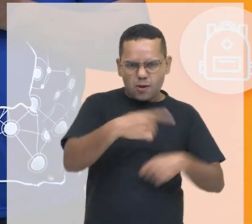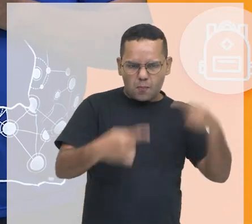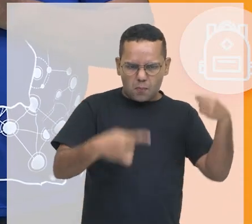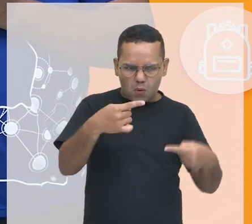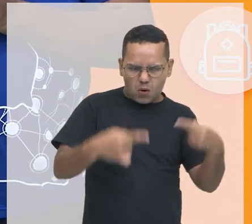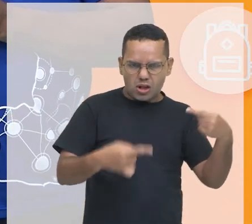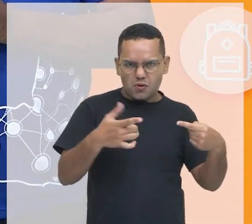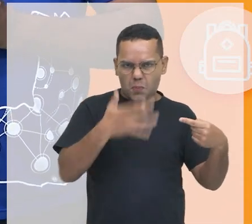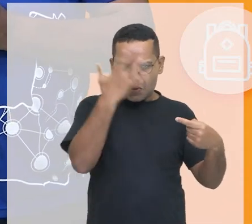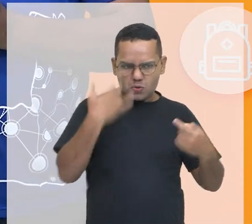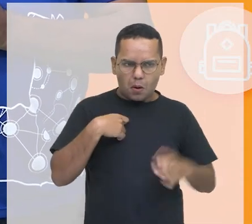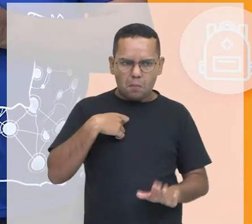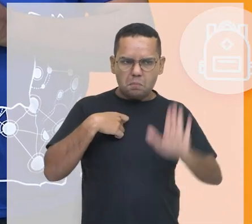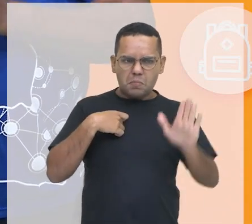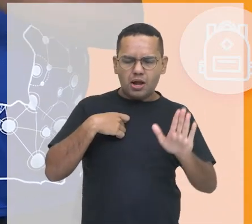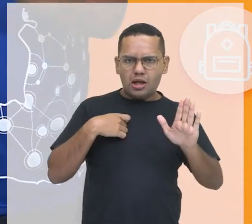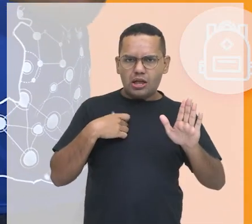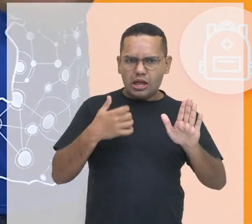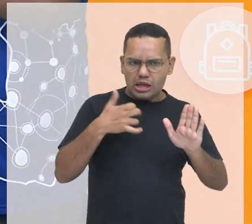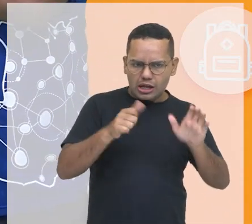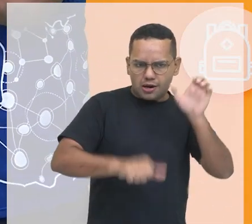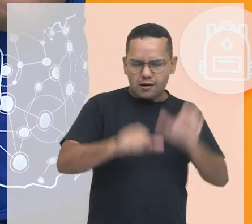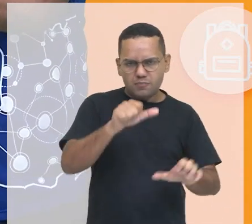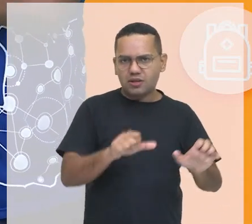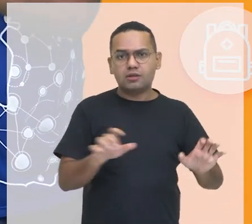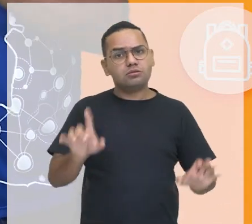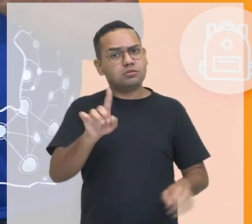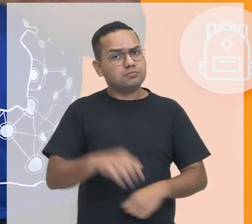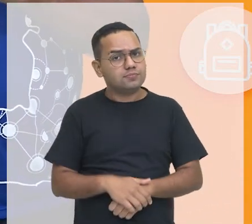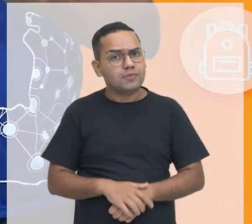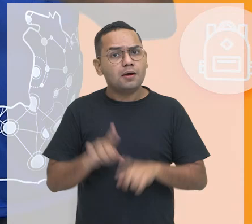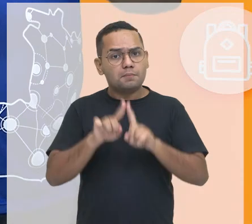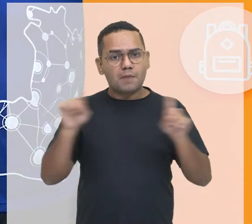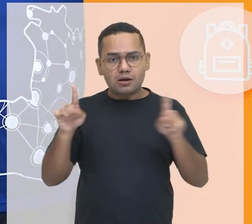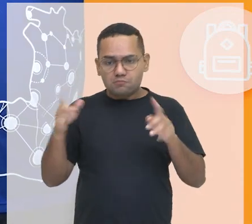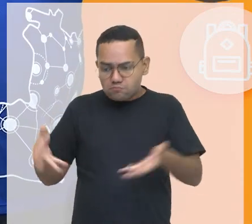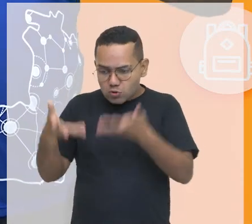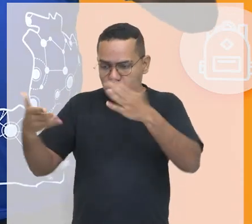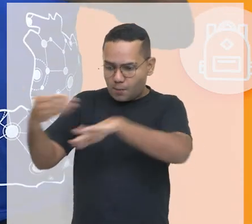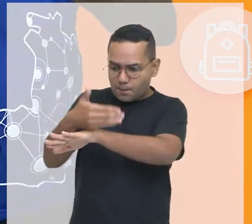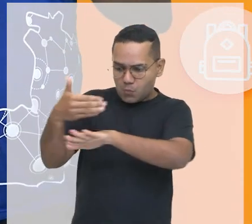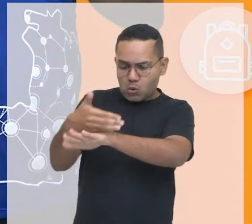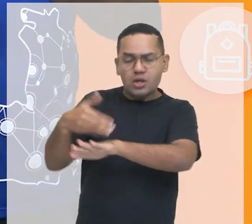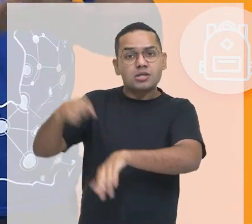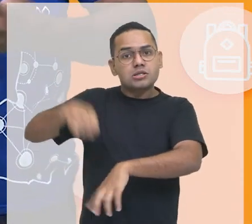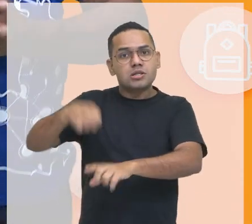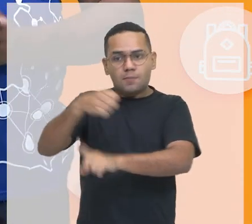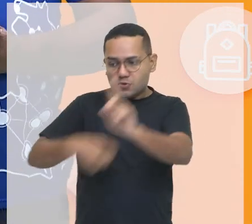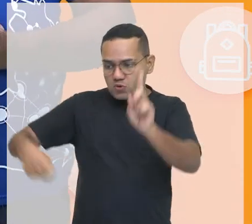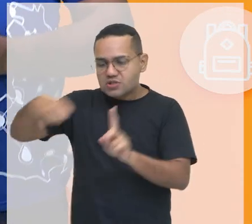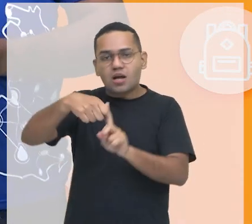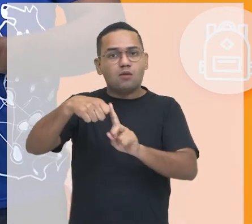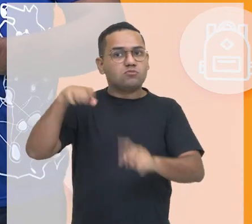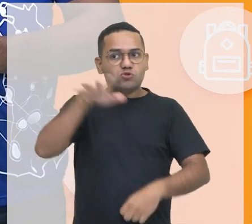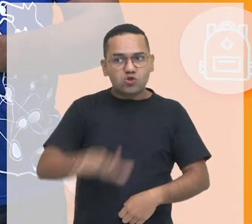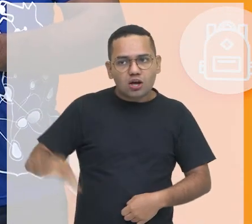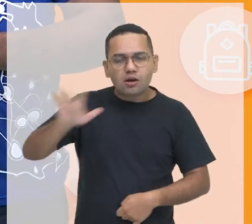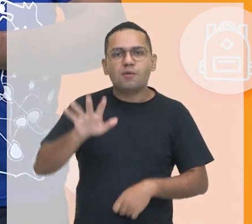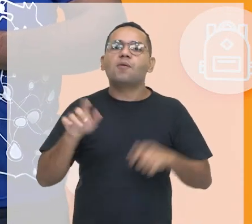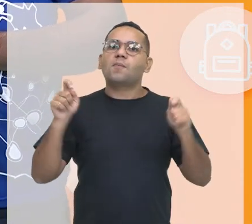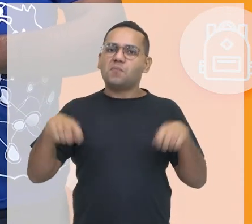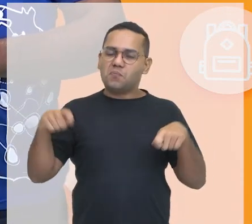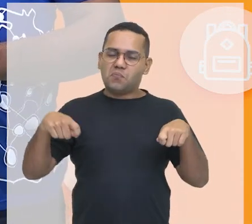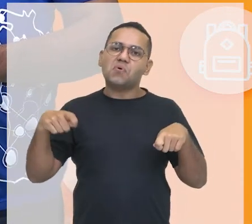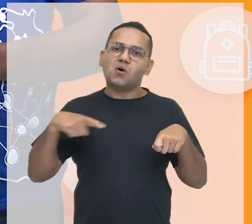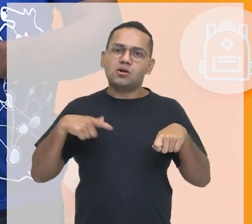muito por fazer as coisas mudarem. O engajamento político, sim, porque a sociedade toda vai se envolver